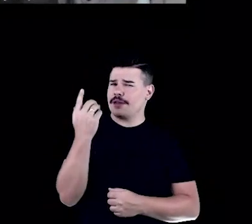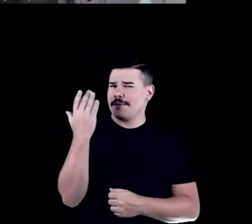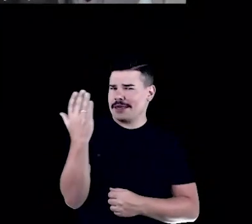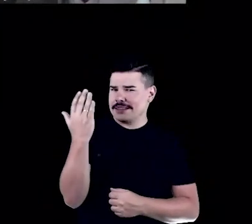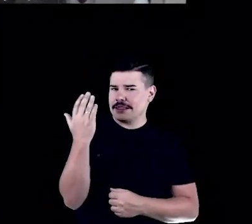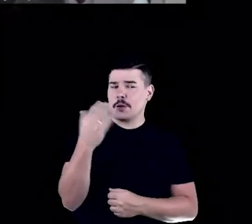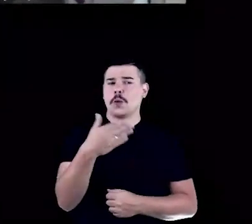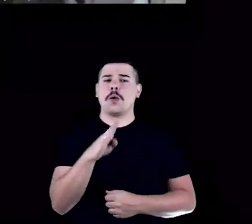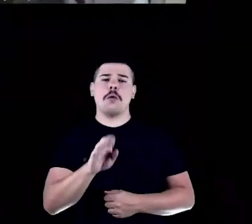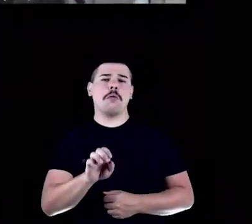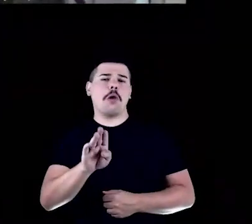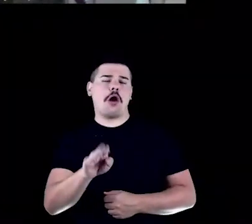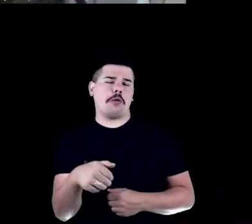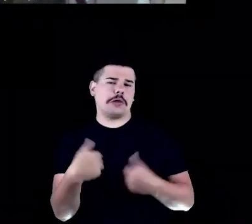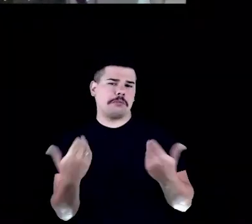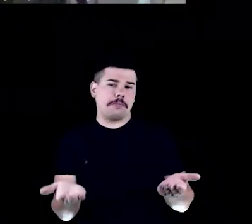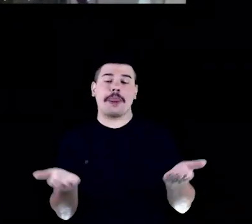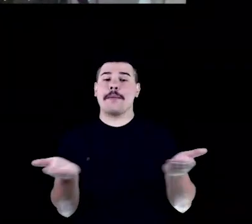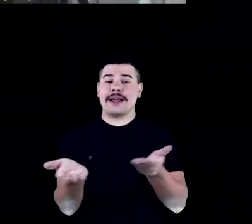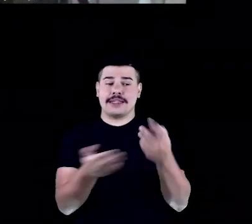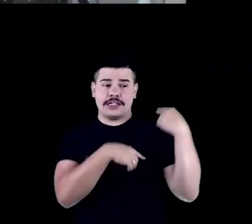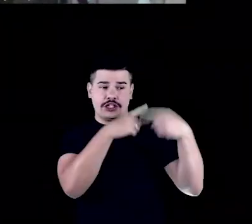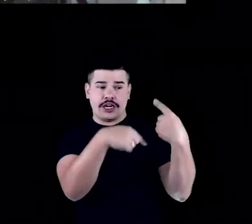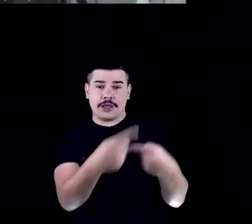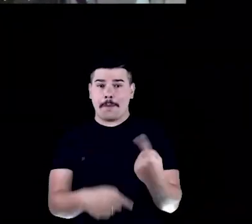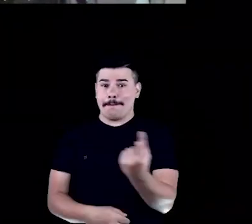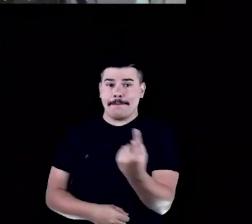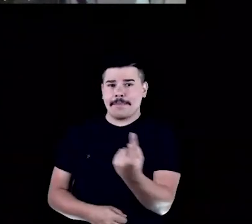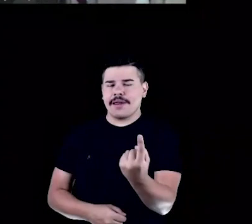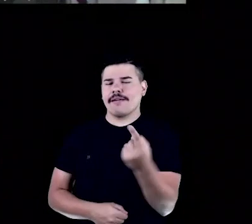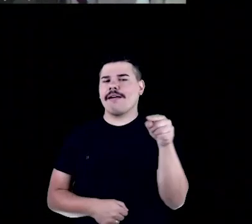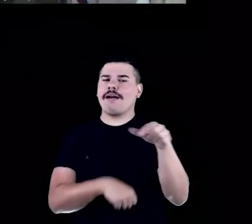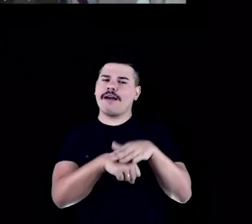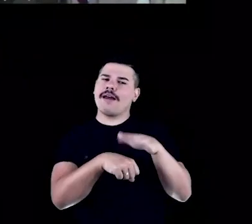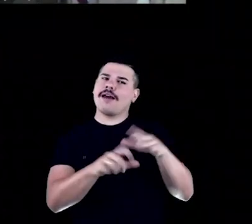de que, não sei o que o Bob acha disso, mas que nessa primeira geração